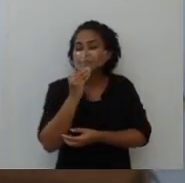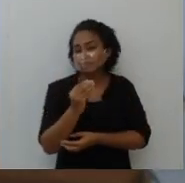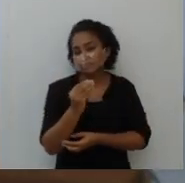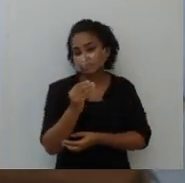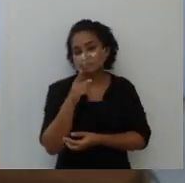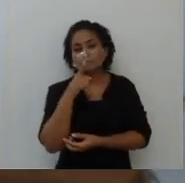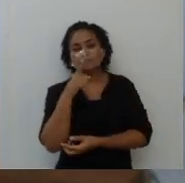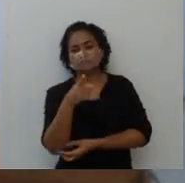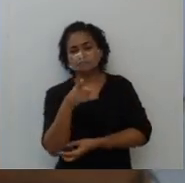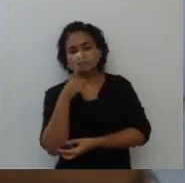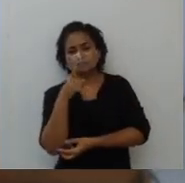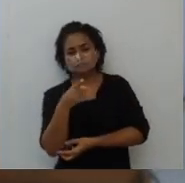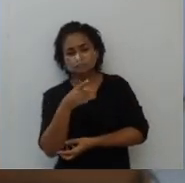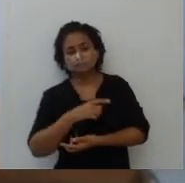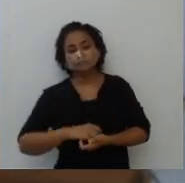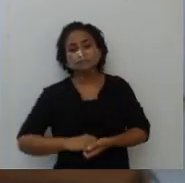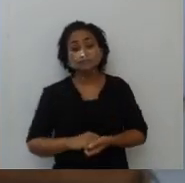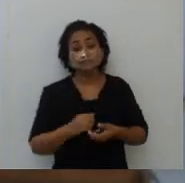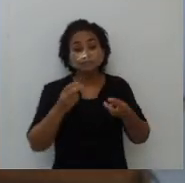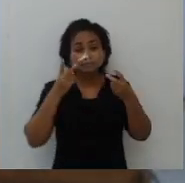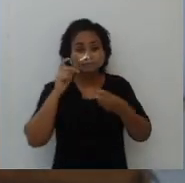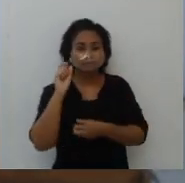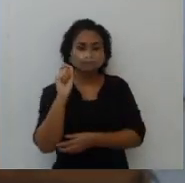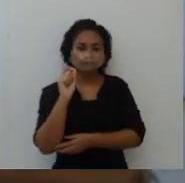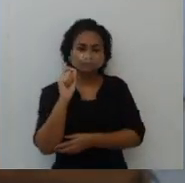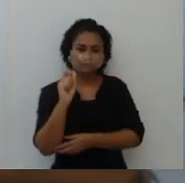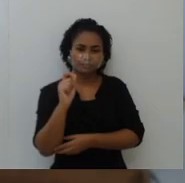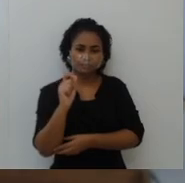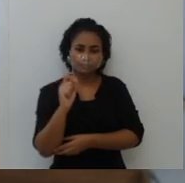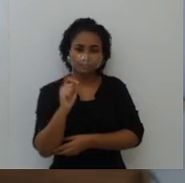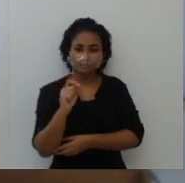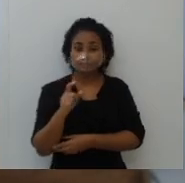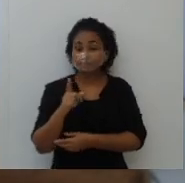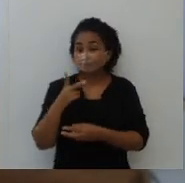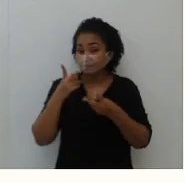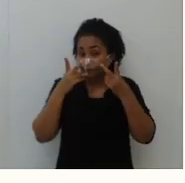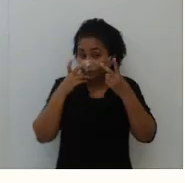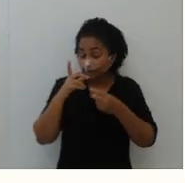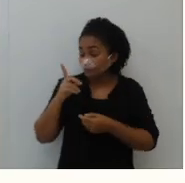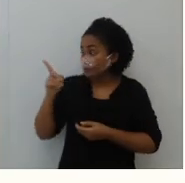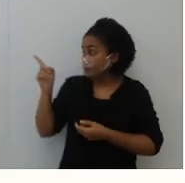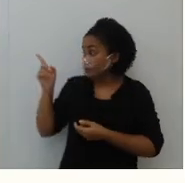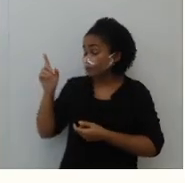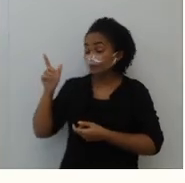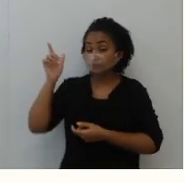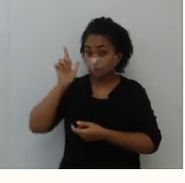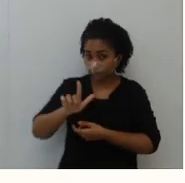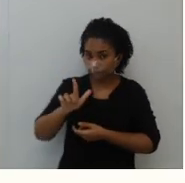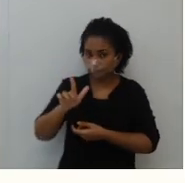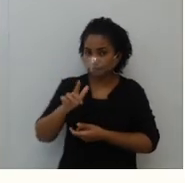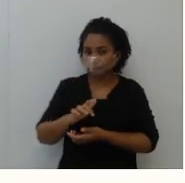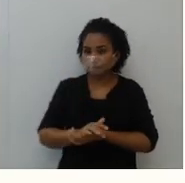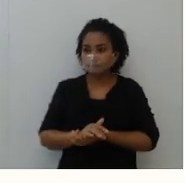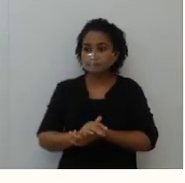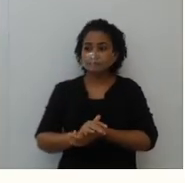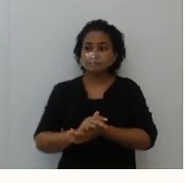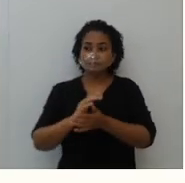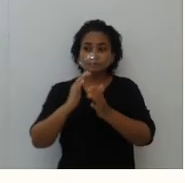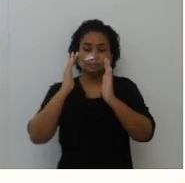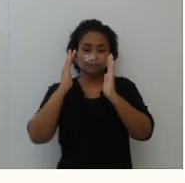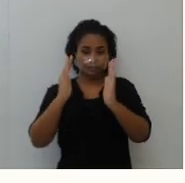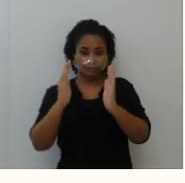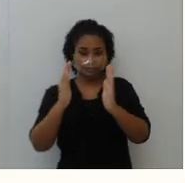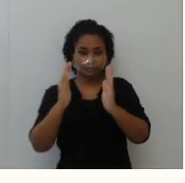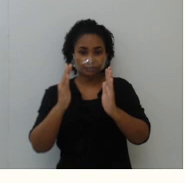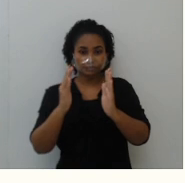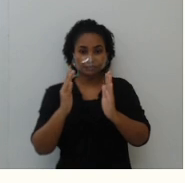para vocês. Vejam, olhando para essa tabela de novo, vocês estão vendo que na afirmativa tem S